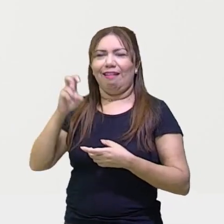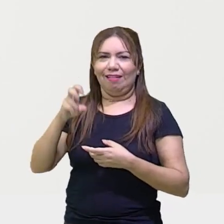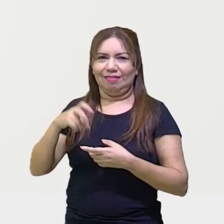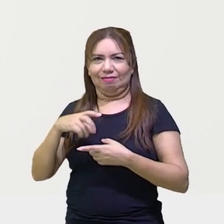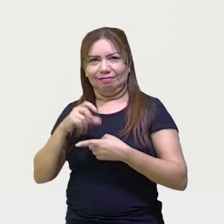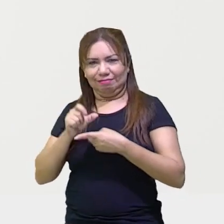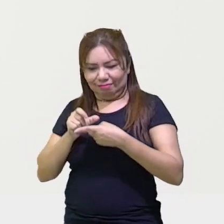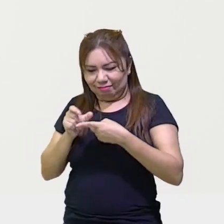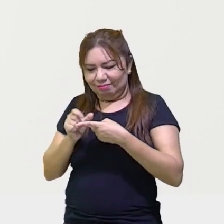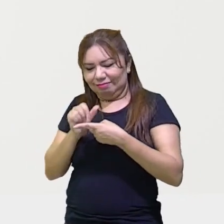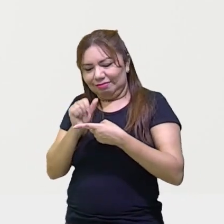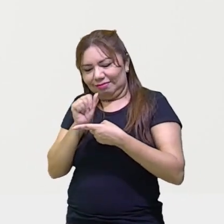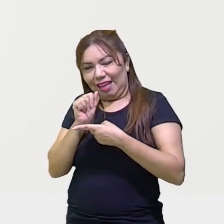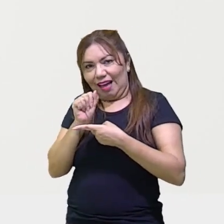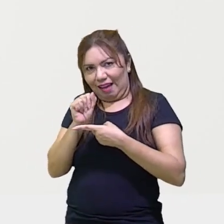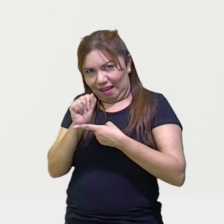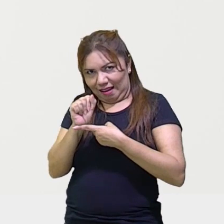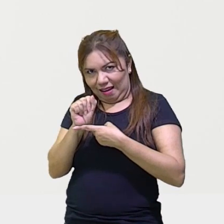Água, ó,